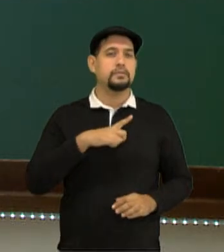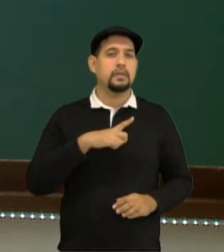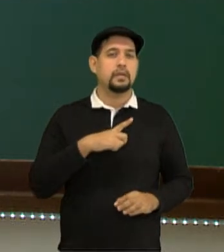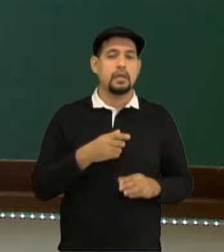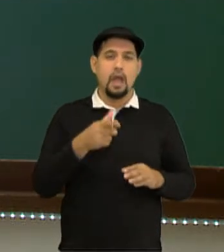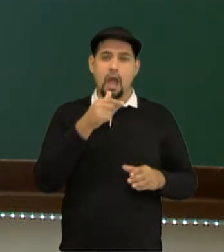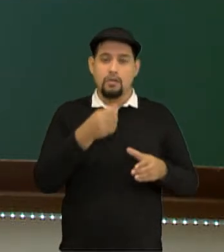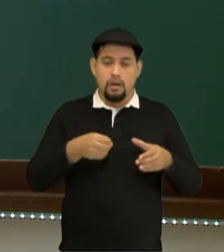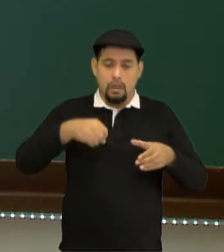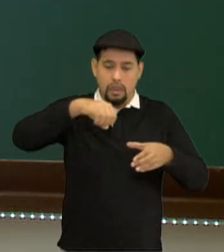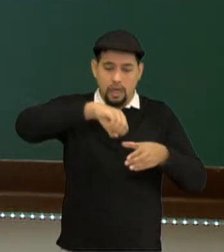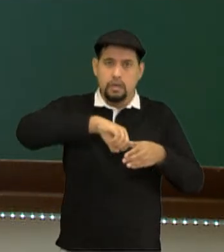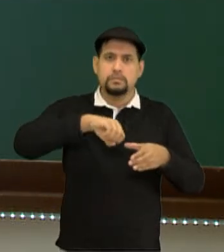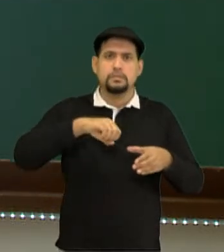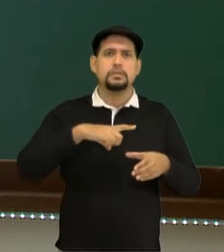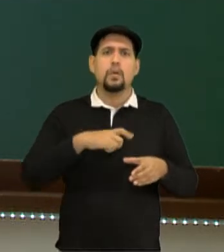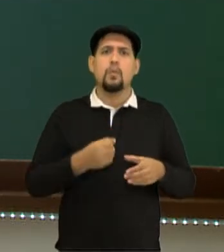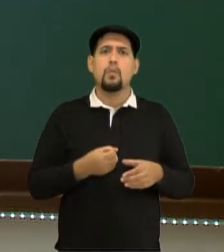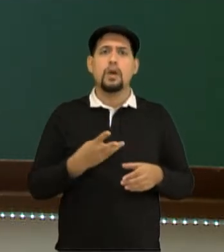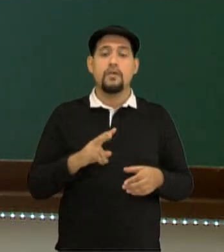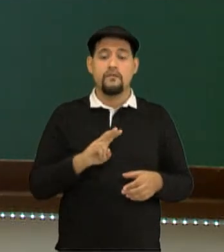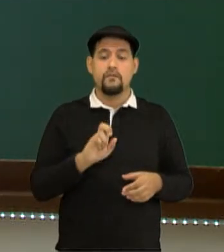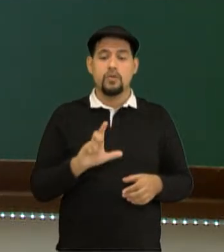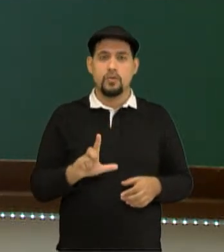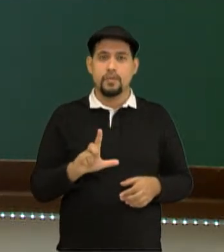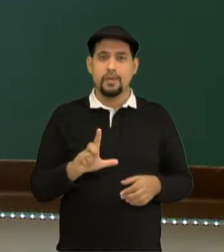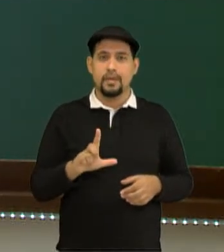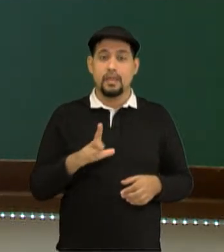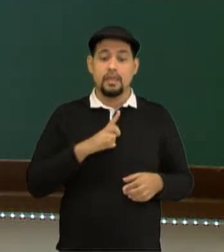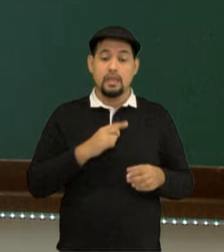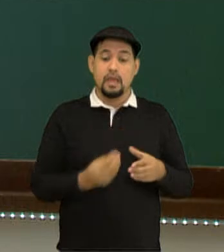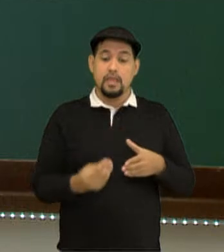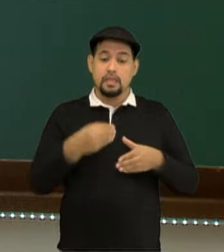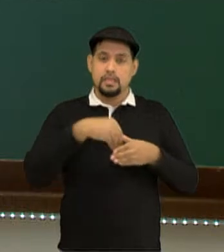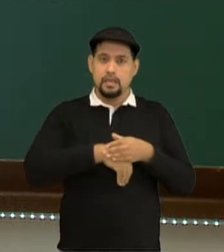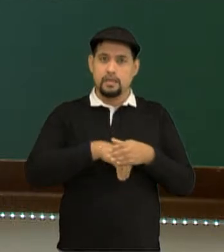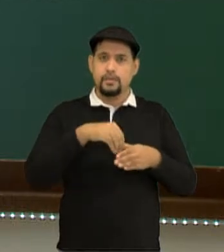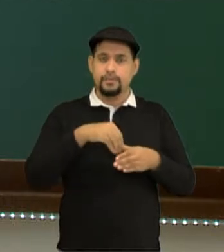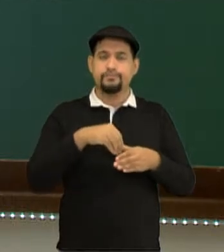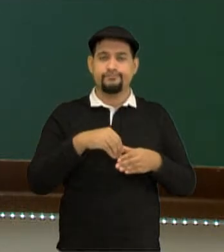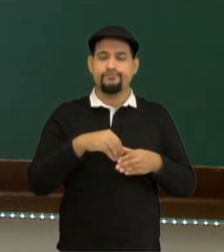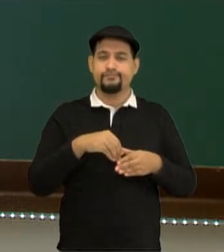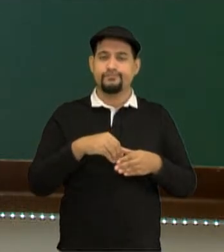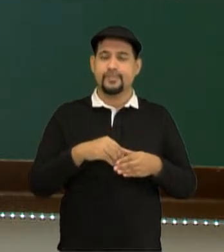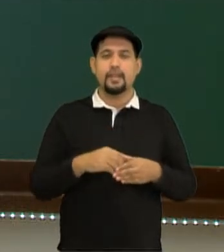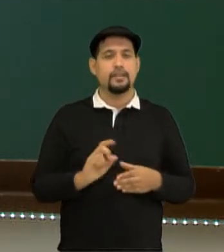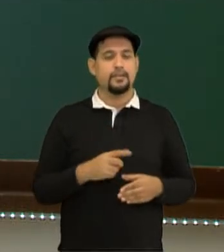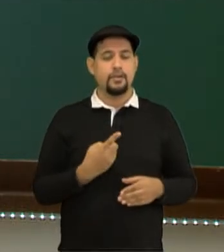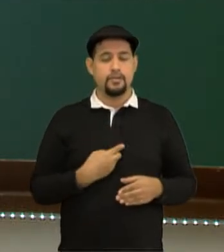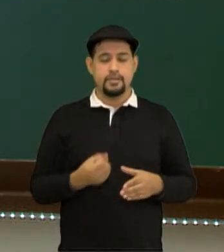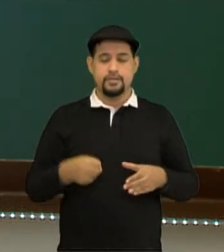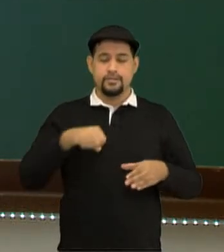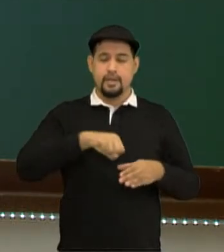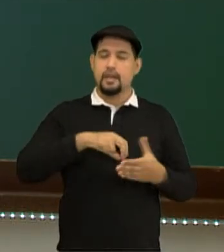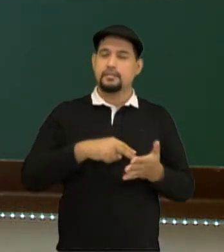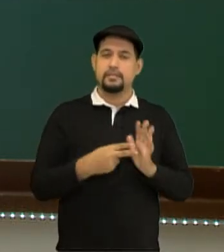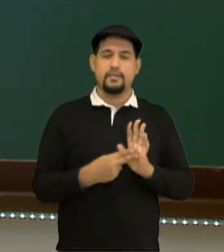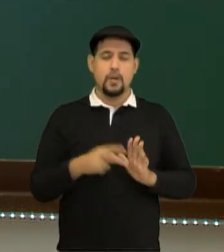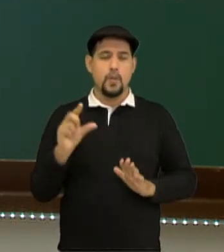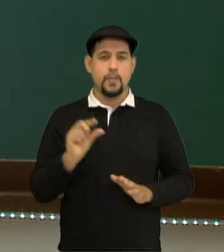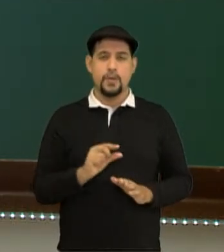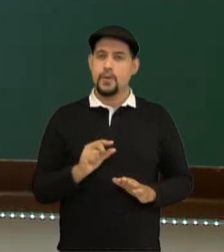líquido dentro dela, ou seja, o volume interno da nossa jarra, que seria o cilindro